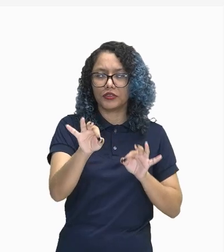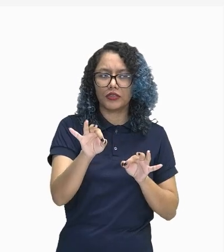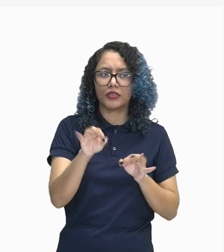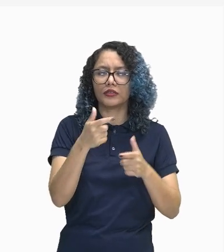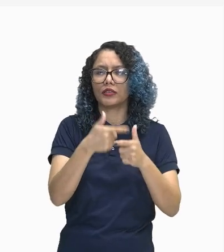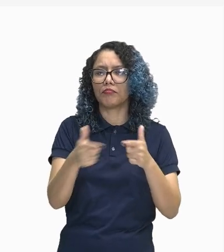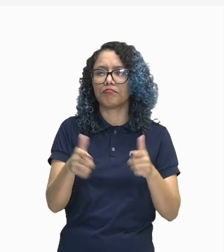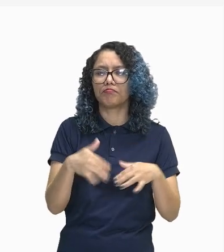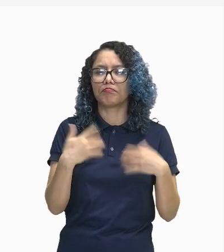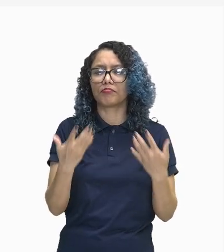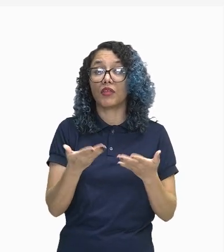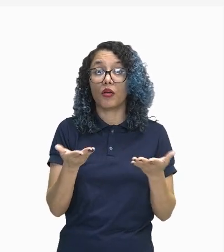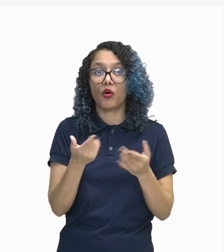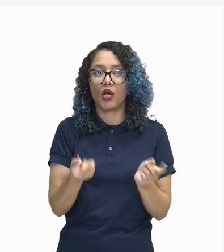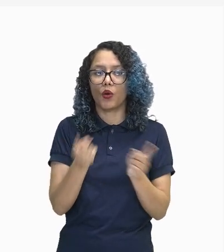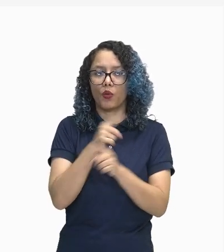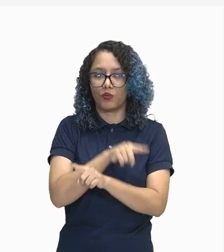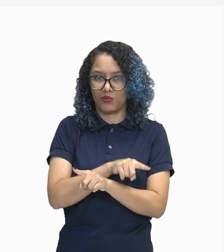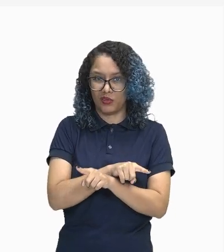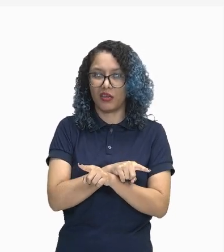tem a razão entre o tempo,